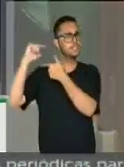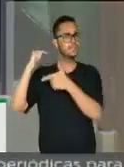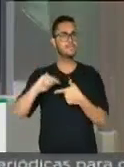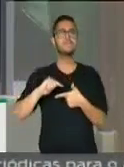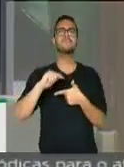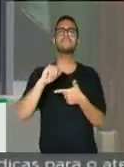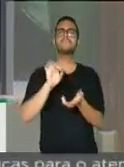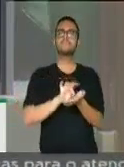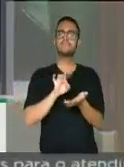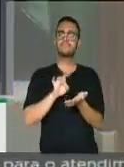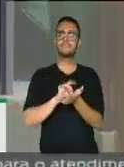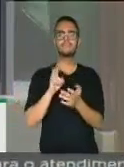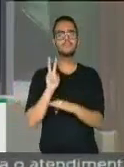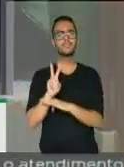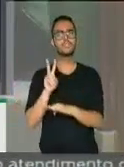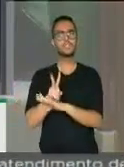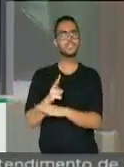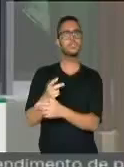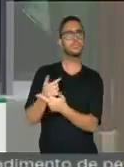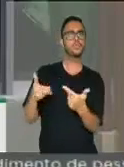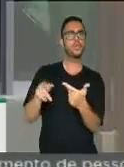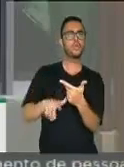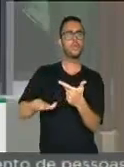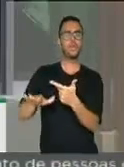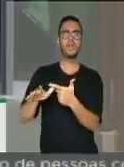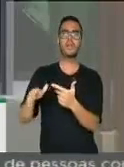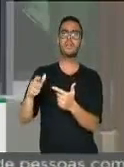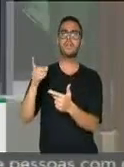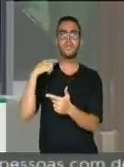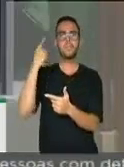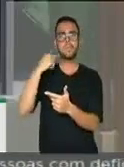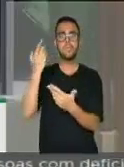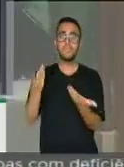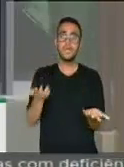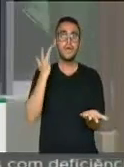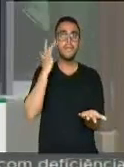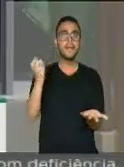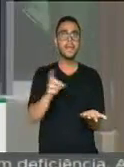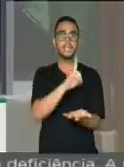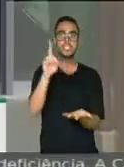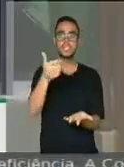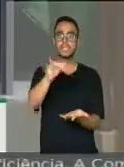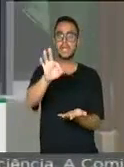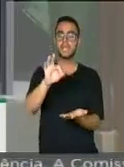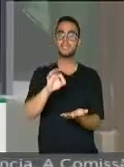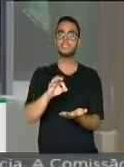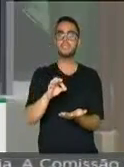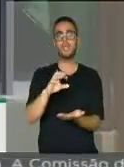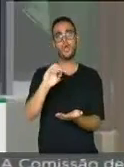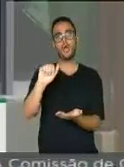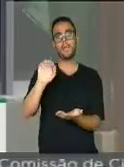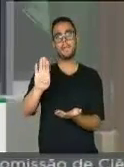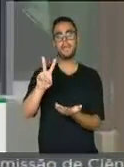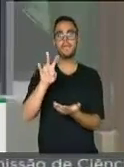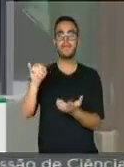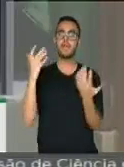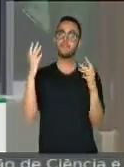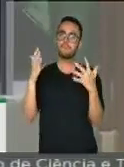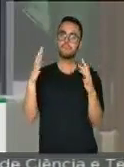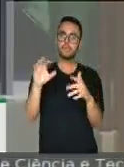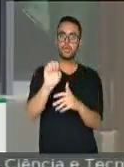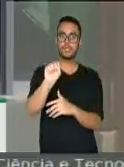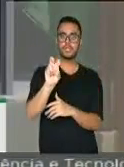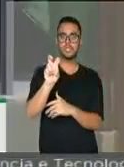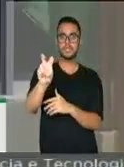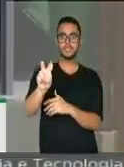na defesa das prerrogativas dos advogados. E amanhã, dia 10, a OAB estará comemorando os seus 85